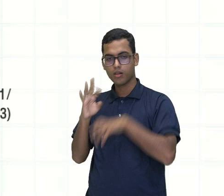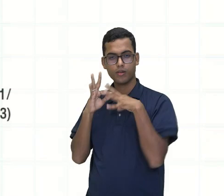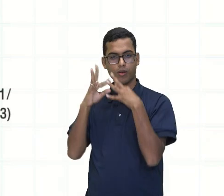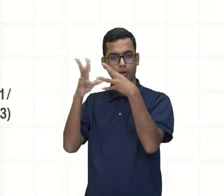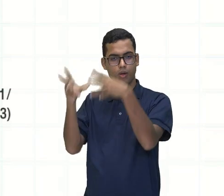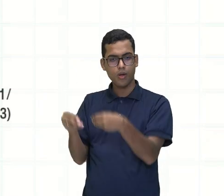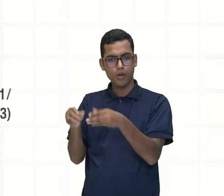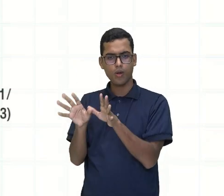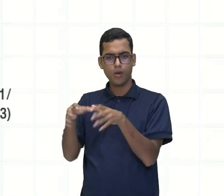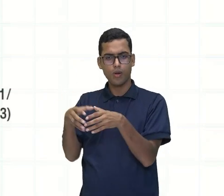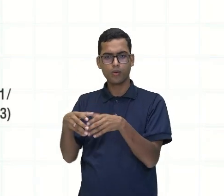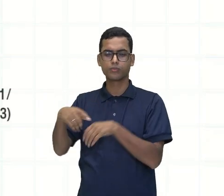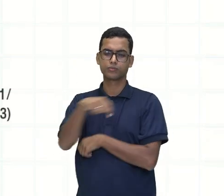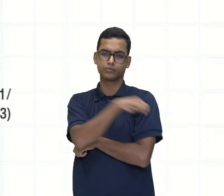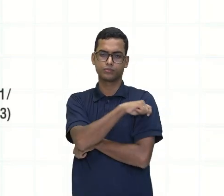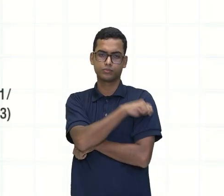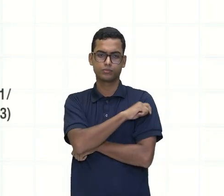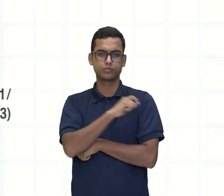eles, né,